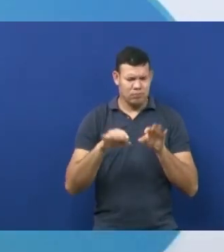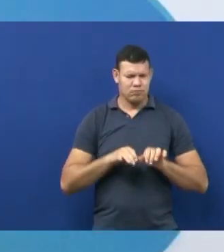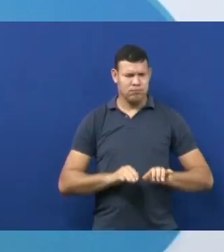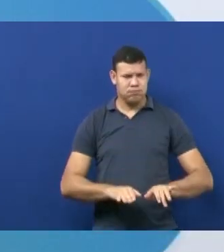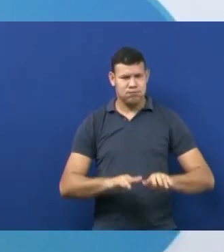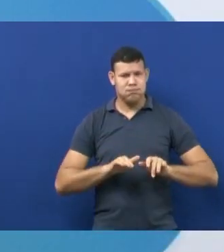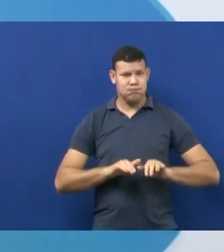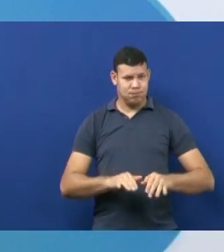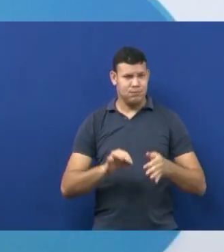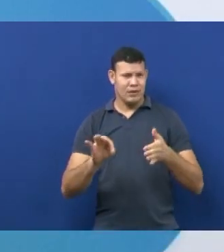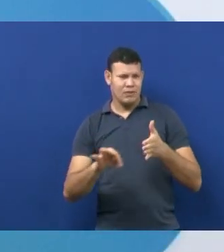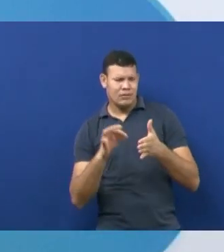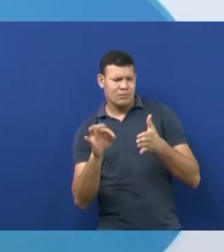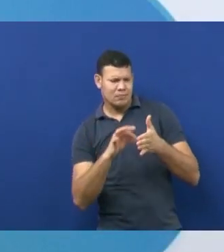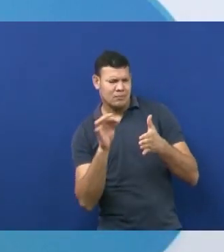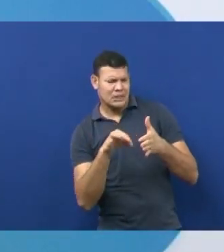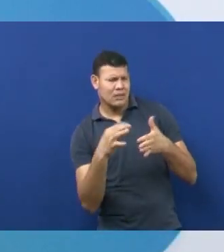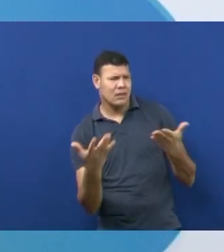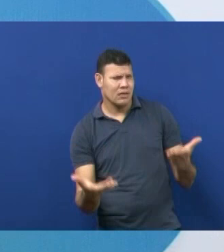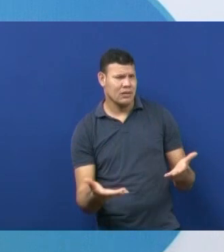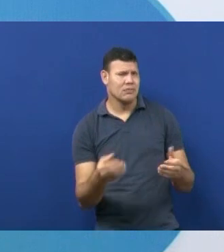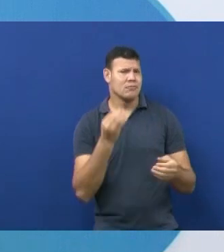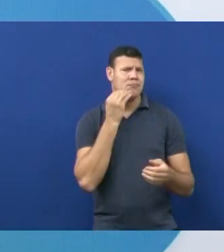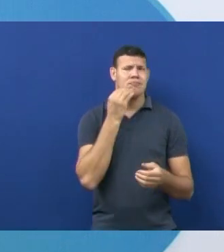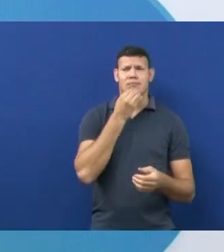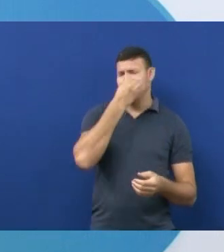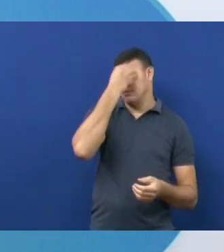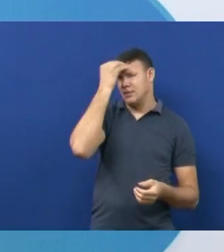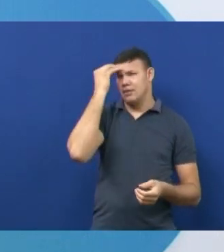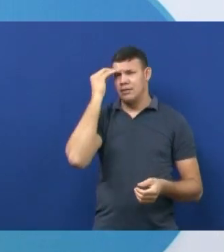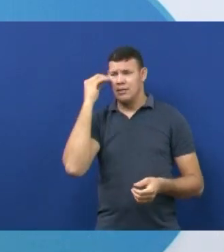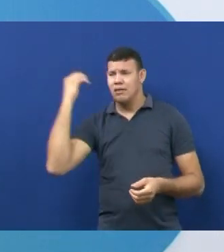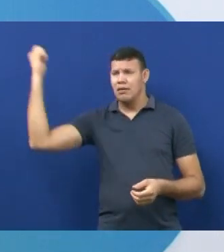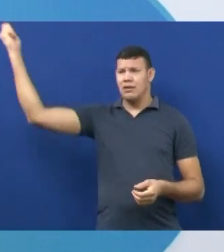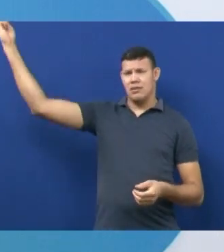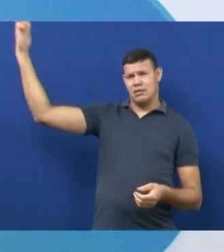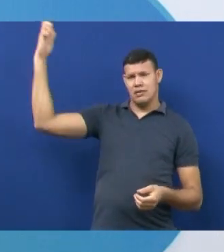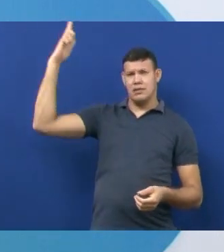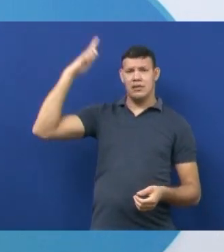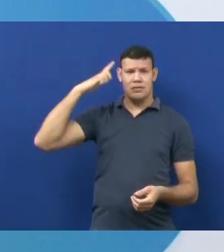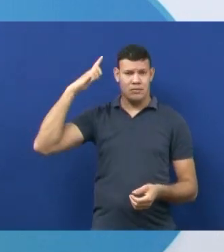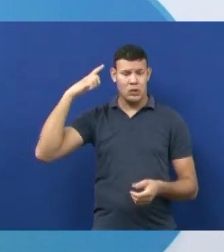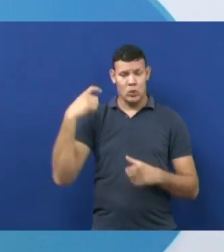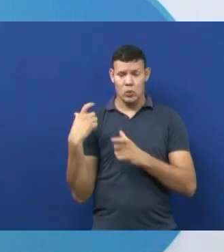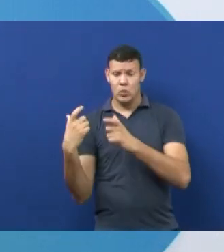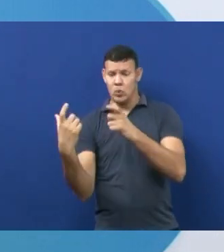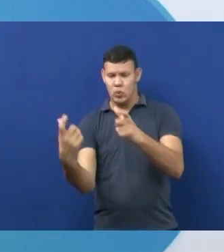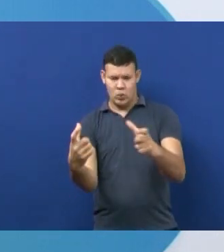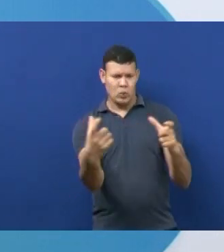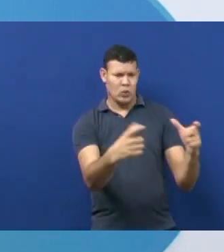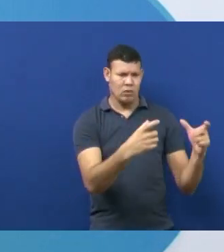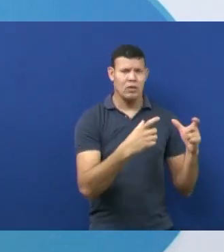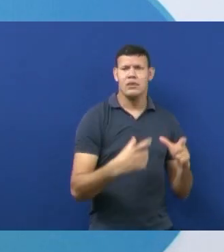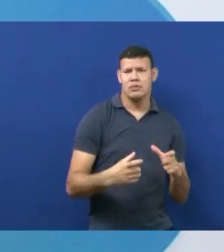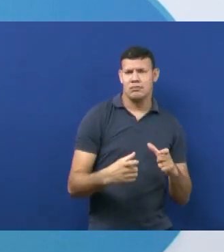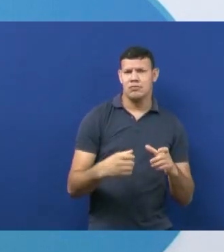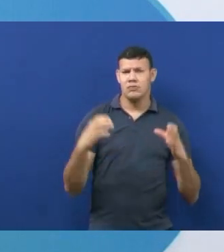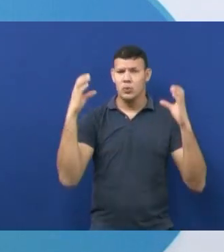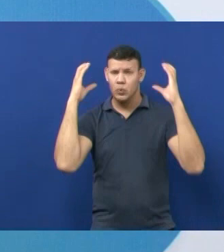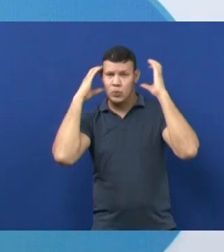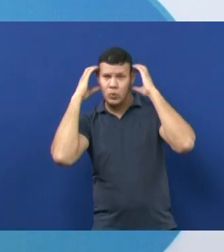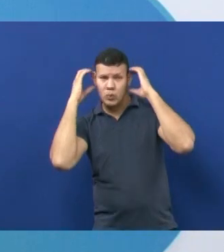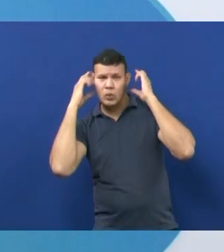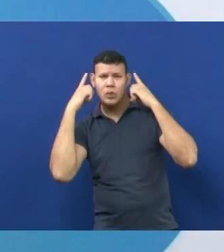época medieval, assim como a maquiagem, a iluminação, o espaço cênico e a